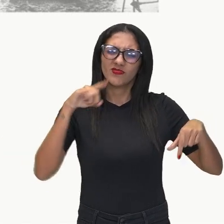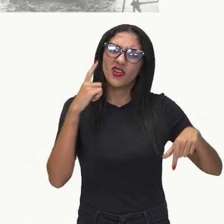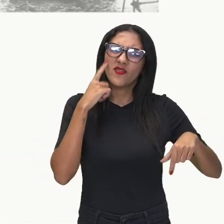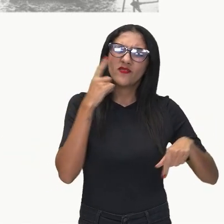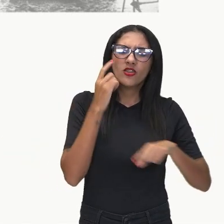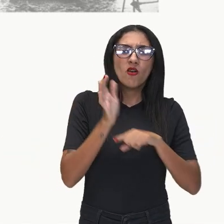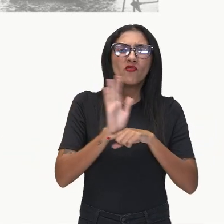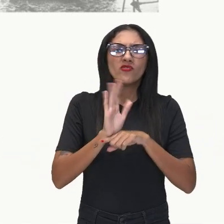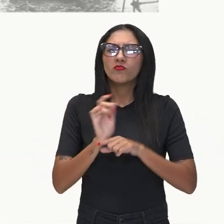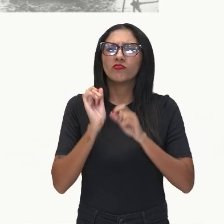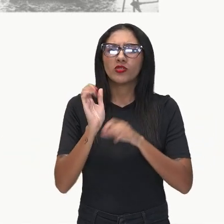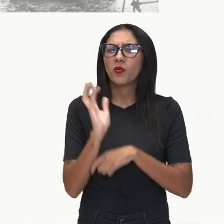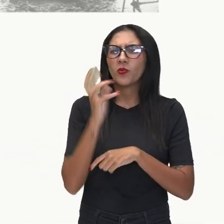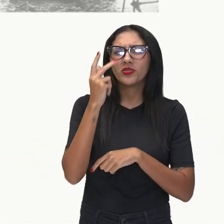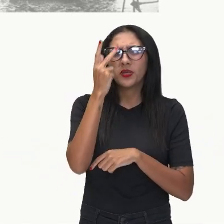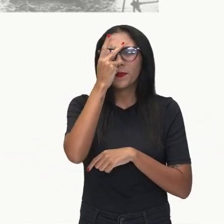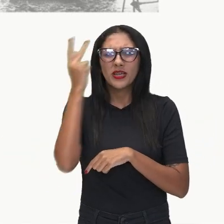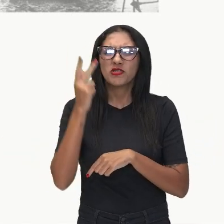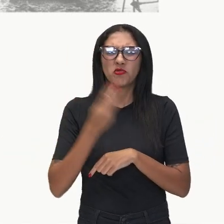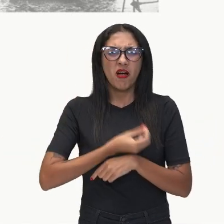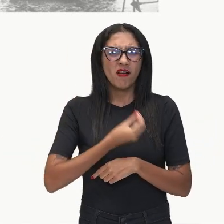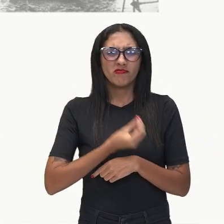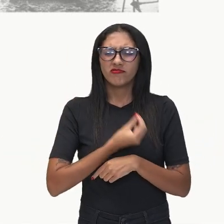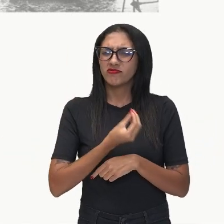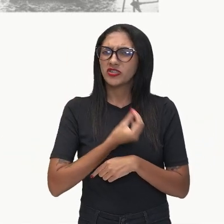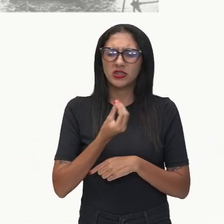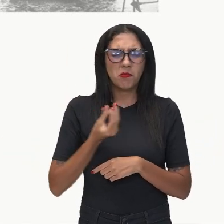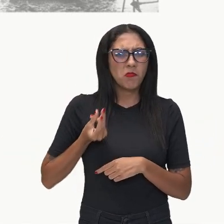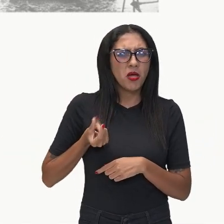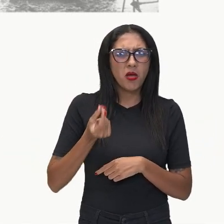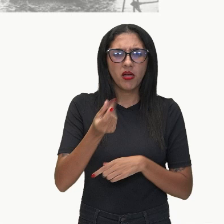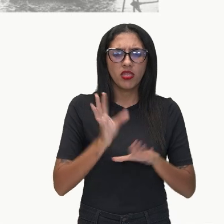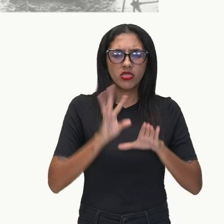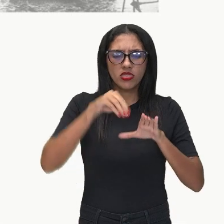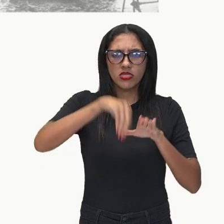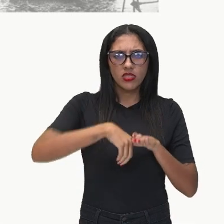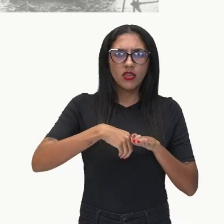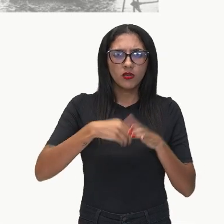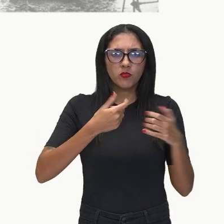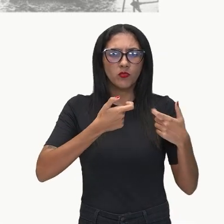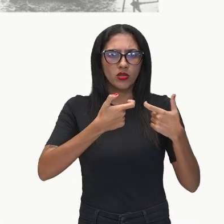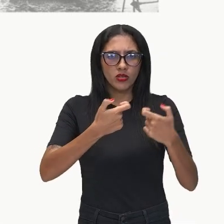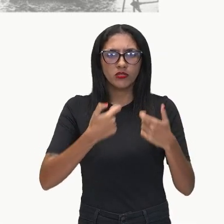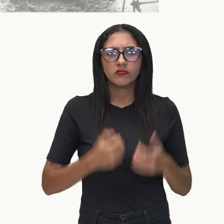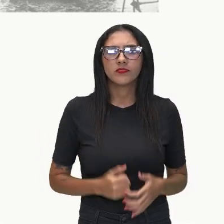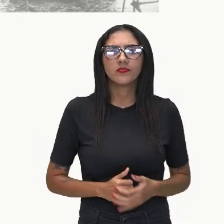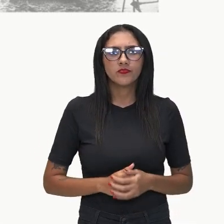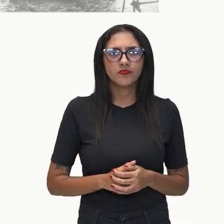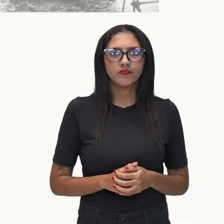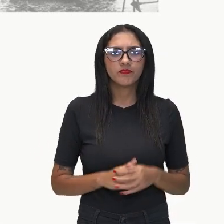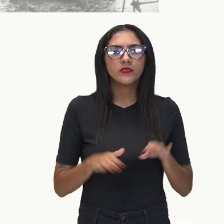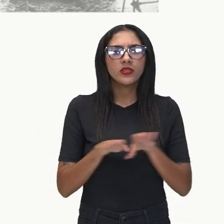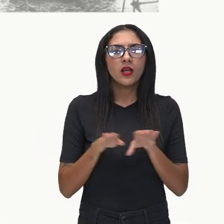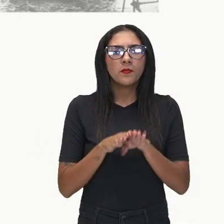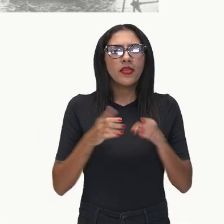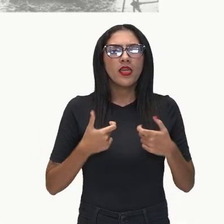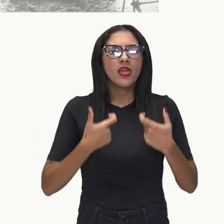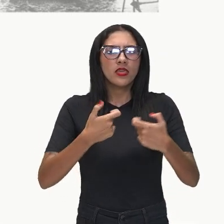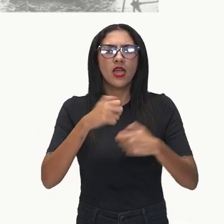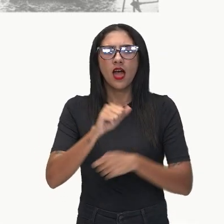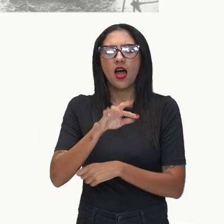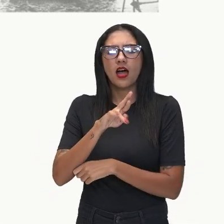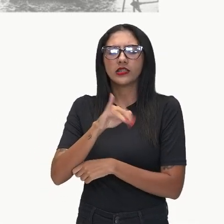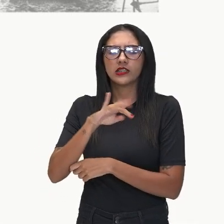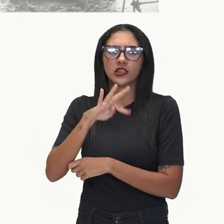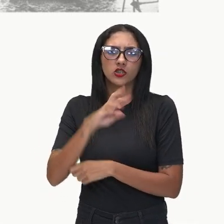nas trincheiras por muito tempo. Nós também tínhamos lá a guerra de atrito, que é o encontro corpo a corpo ali